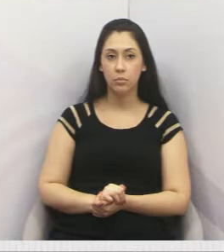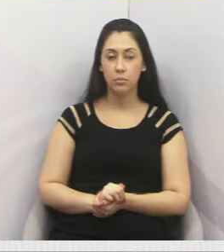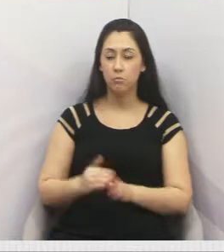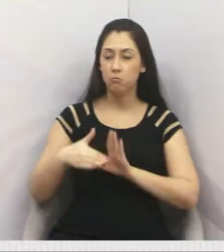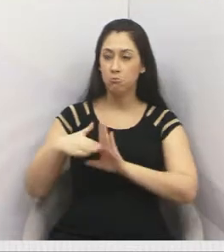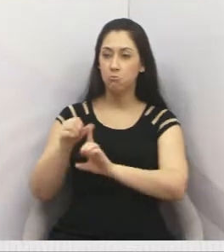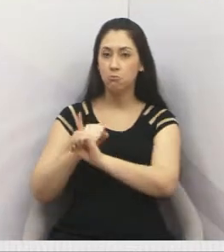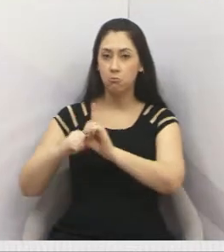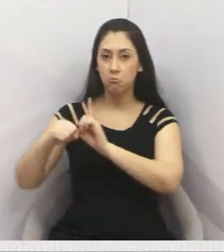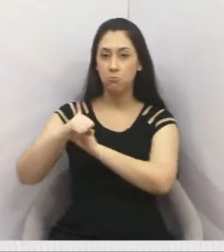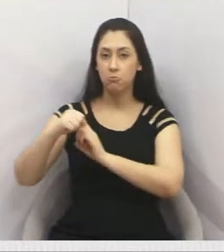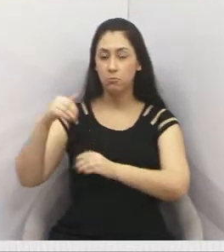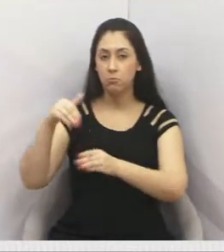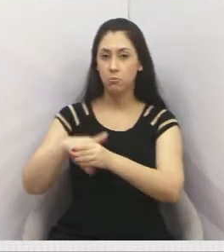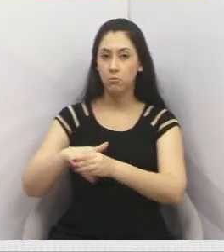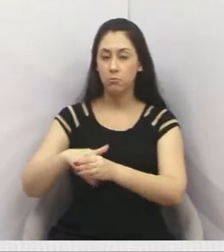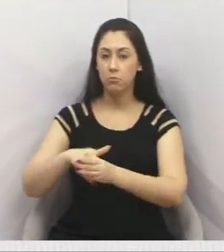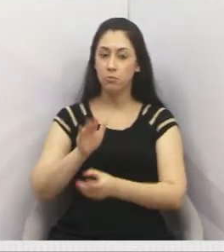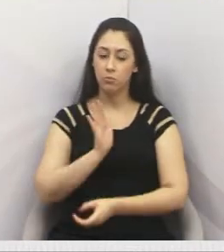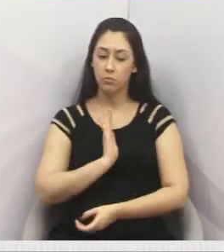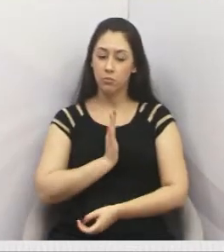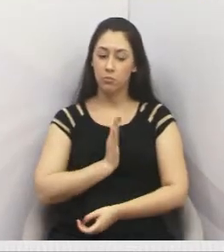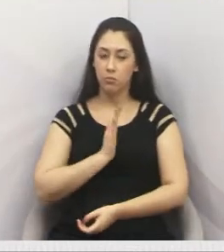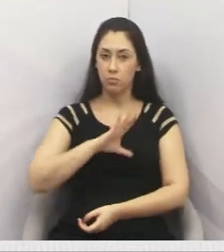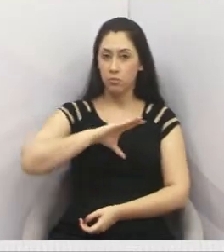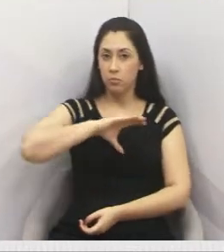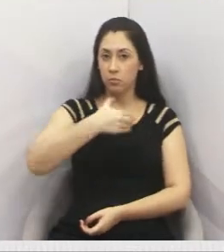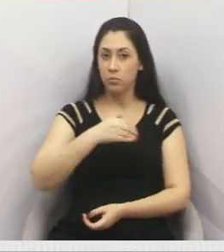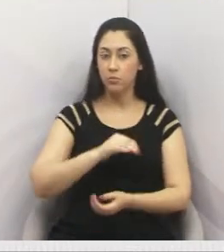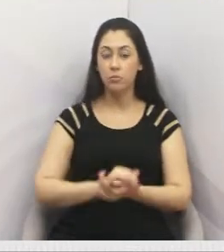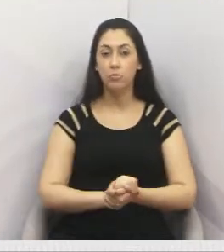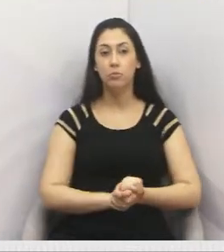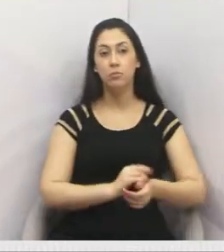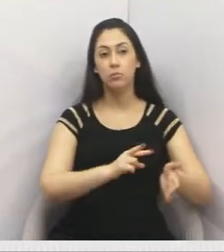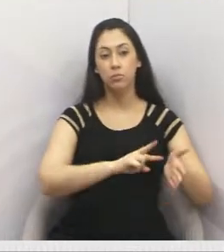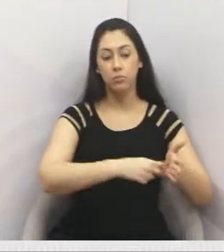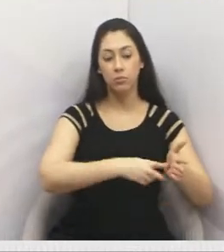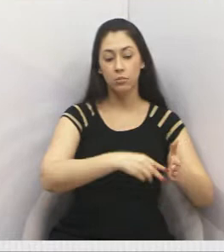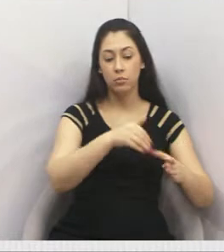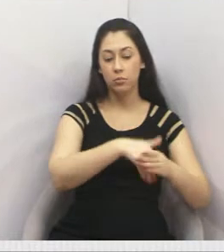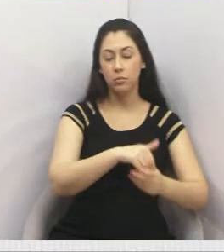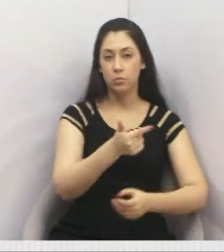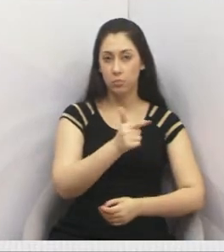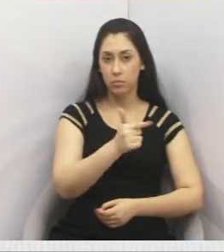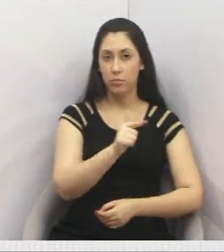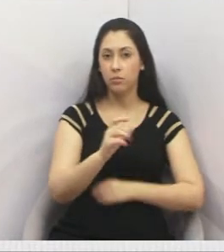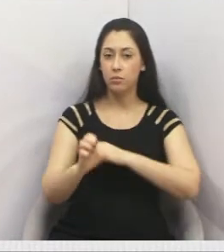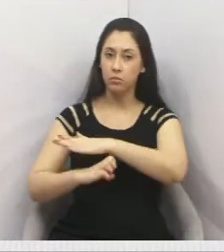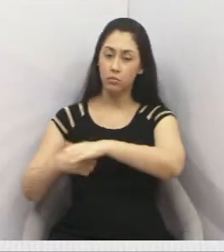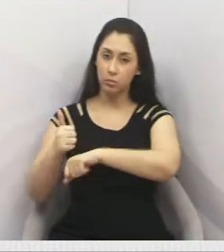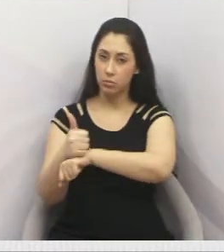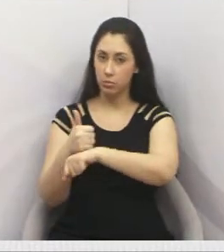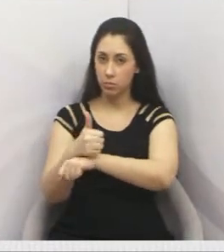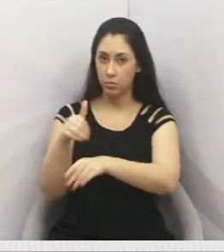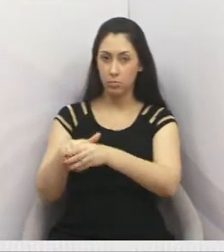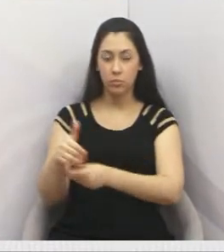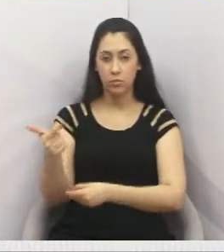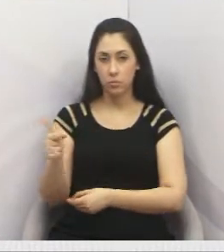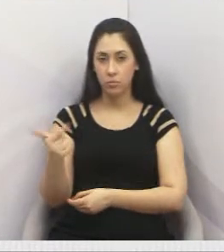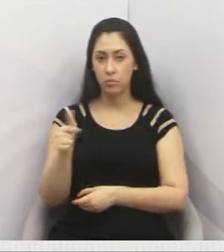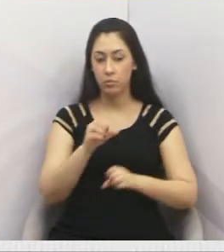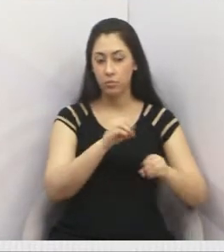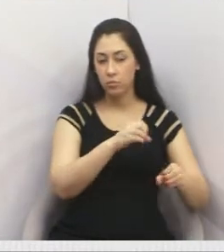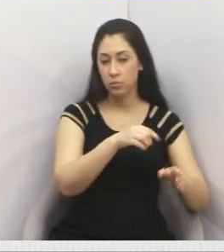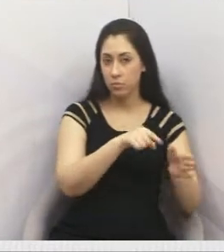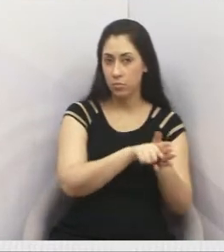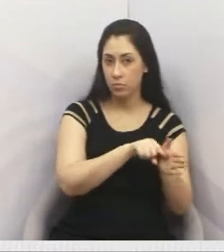Movimentos populares, Quilombo Coração Valente, entidade de classe em branco, empresas ou entidades profissionais em branco,